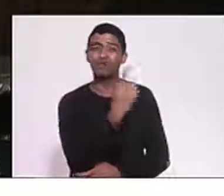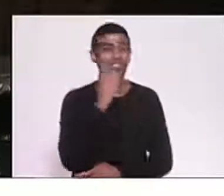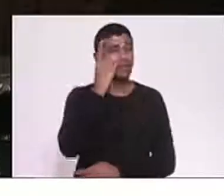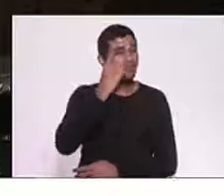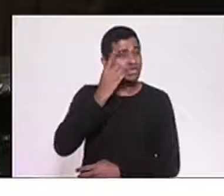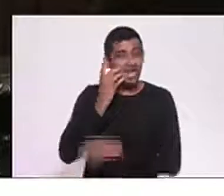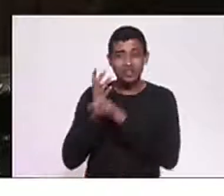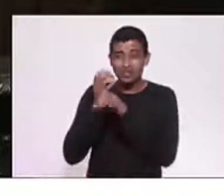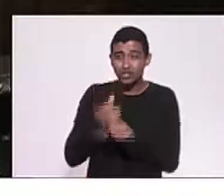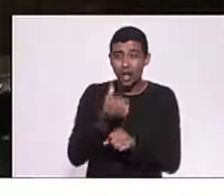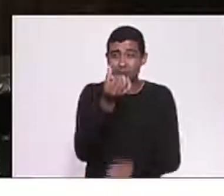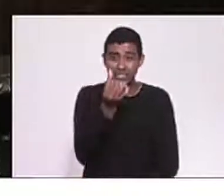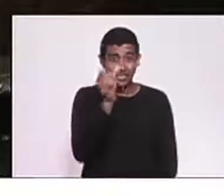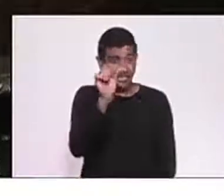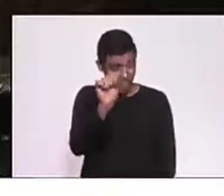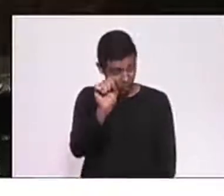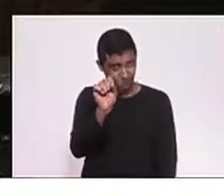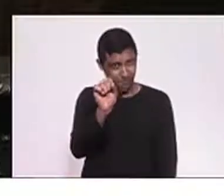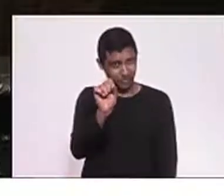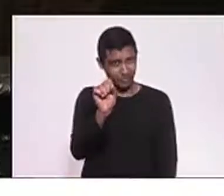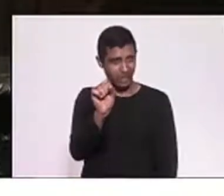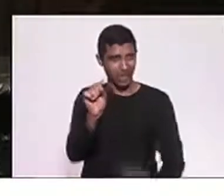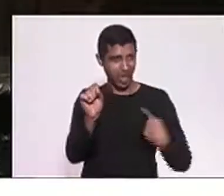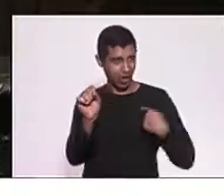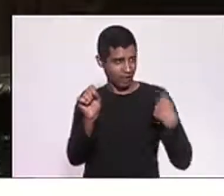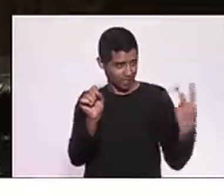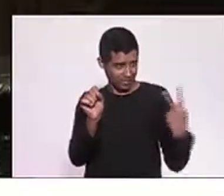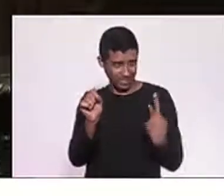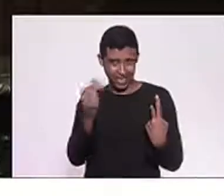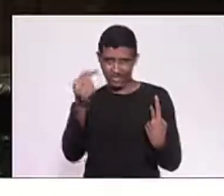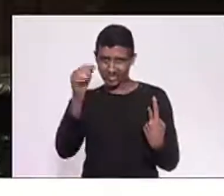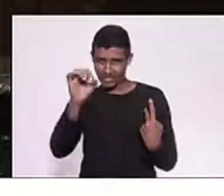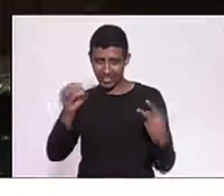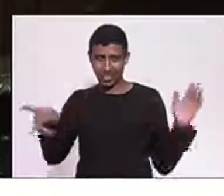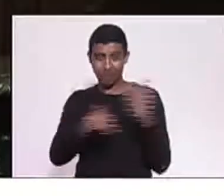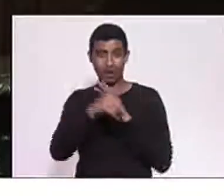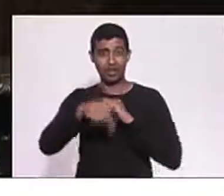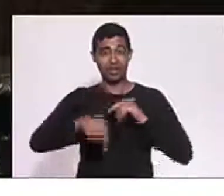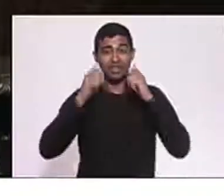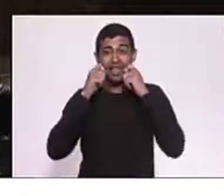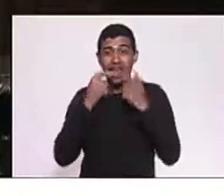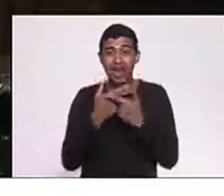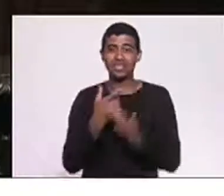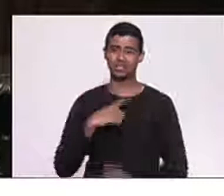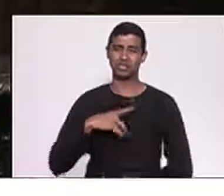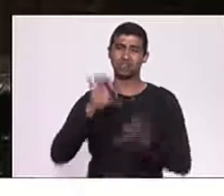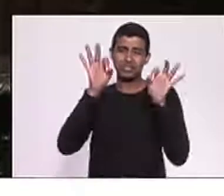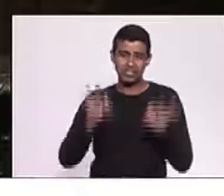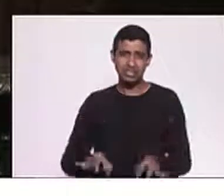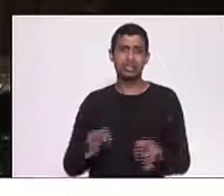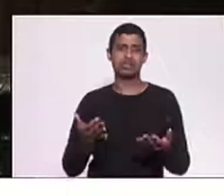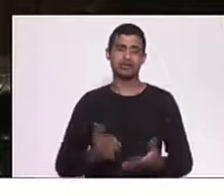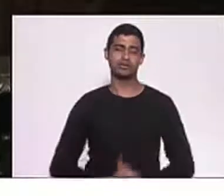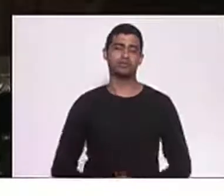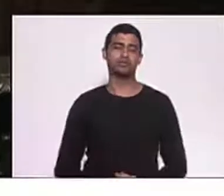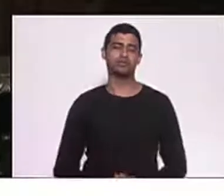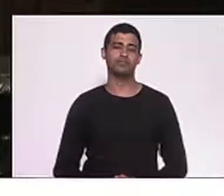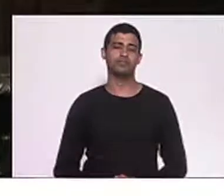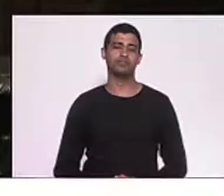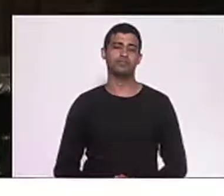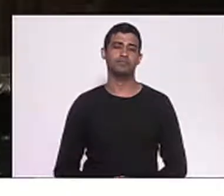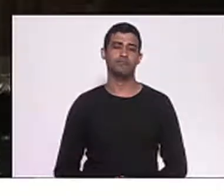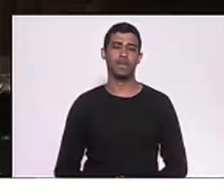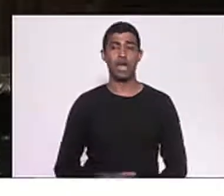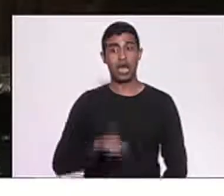parlamentares que, somado a nós dois, pertencem a essa casa. E tenho certeza que, quando o